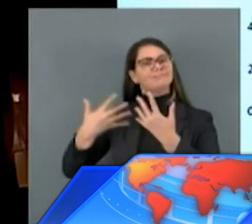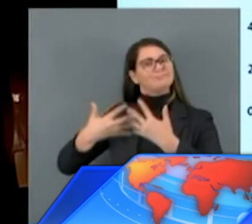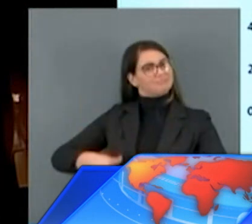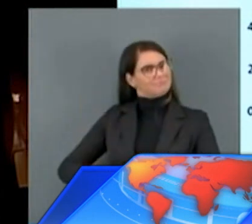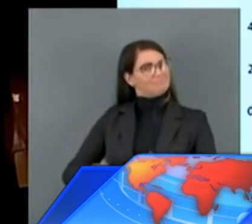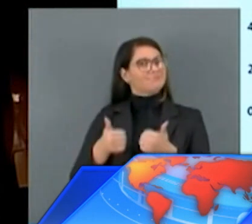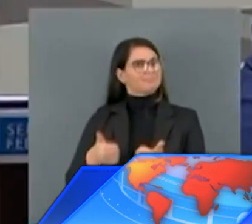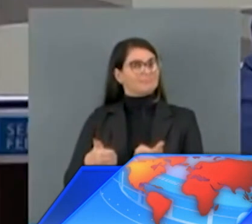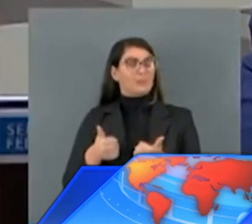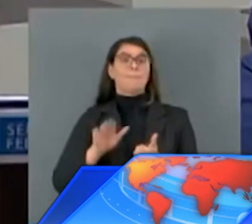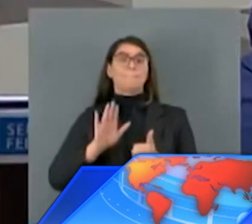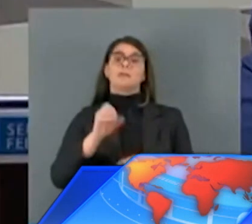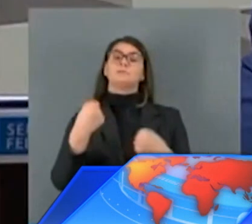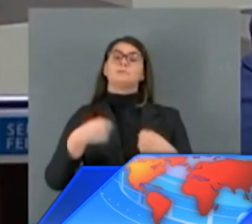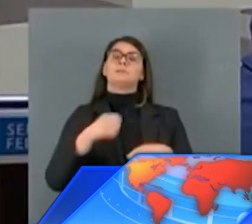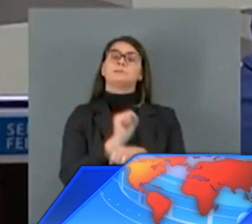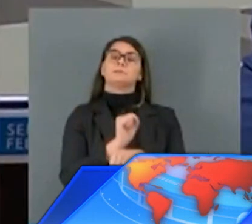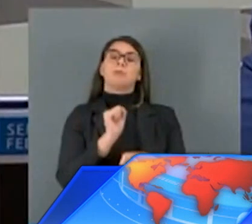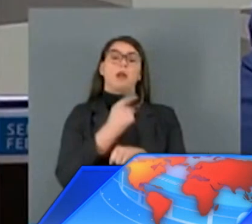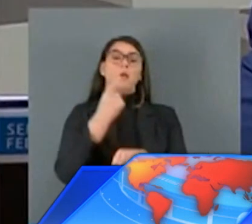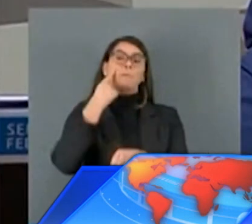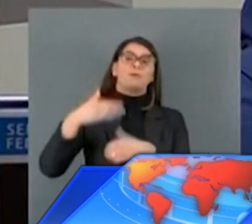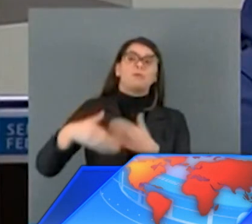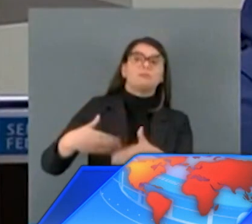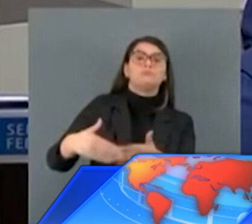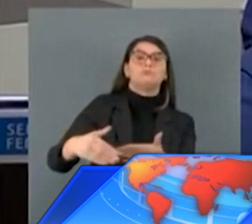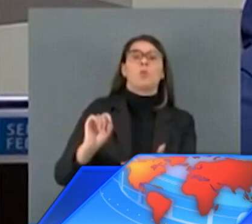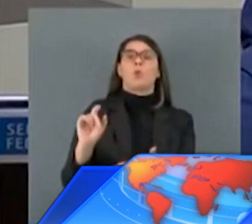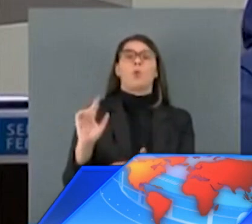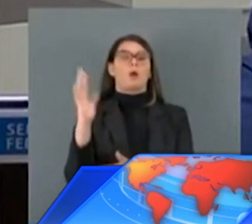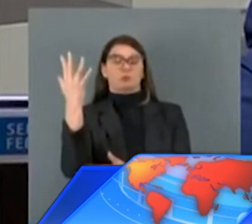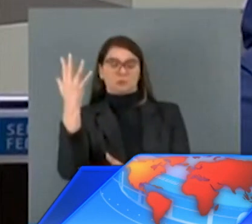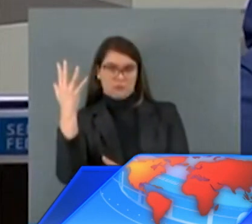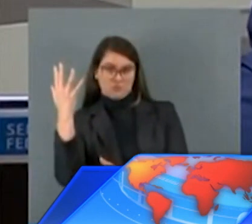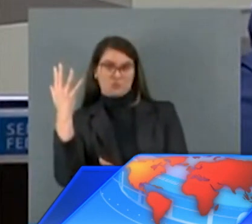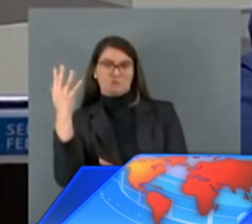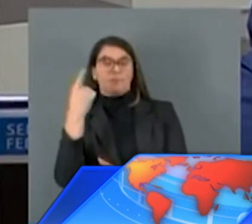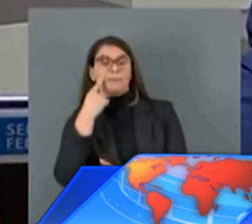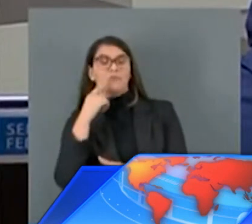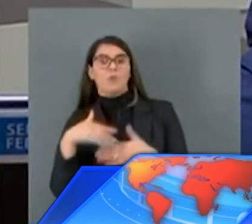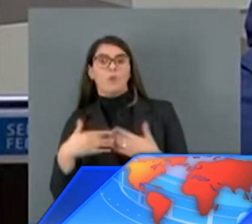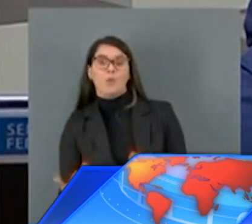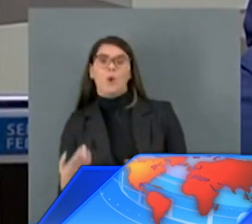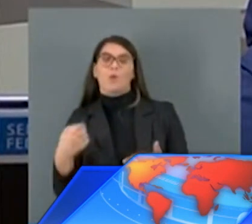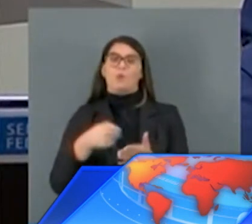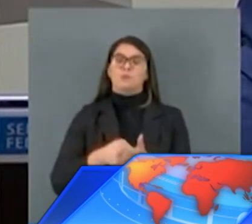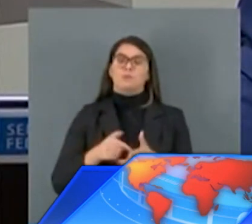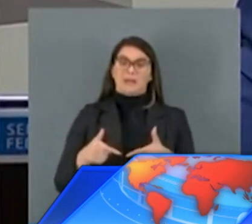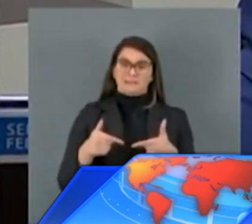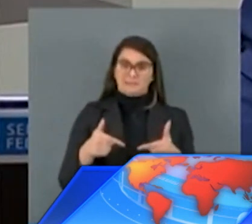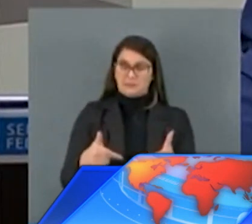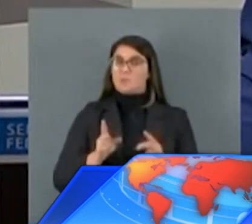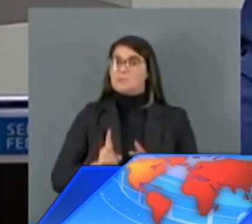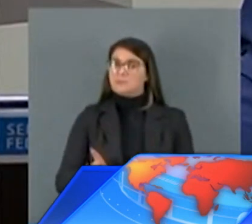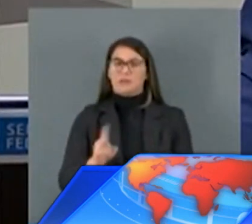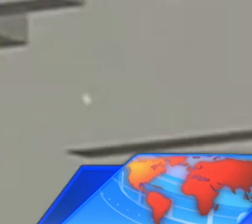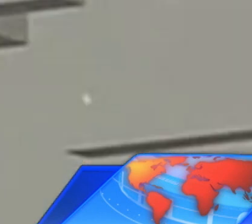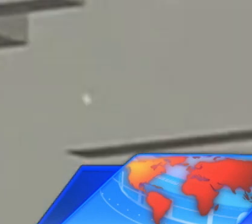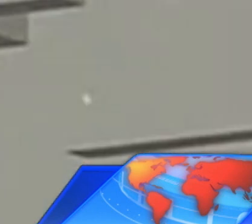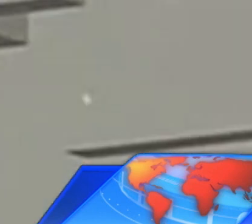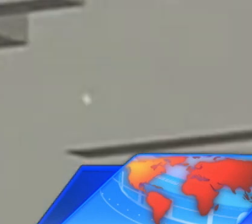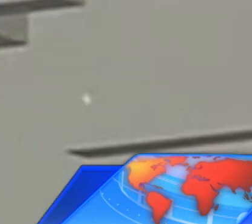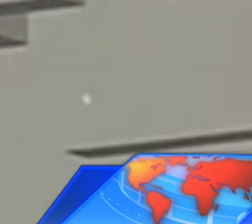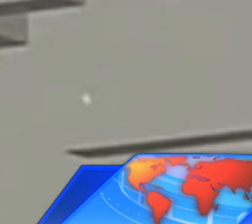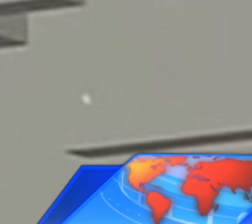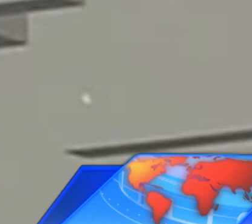a gente tem a gente precisa esperar para ver os próximos números e os próximos acontecimentos para ver qual é o curso de ação sempre muito técnico do Banco